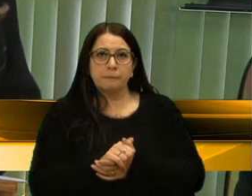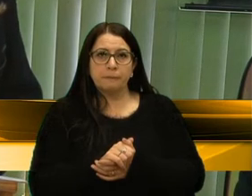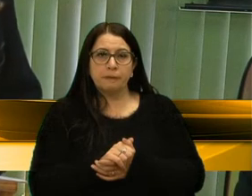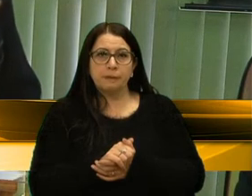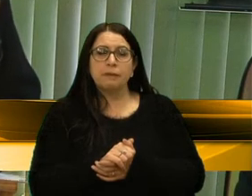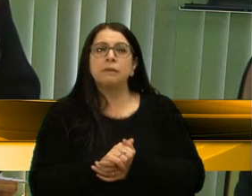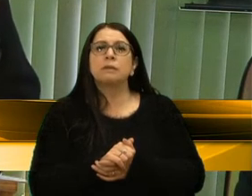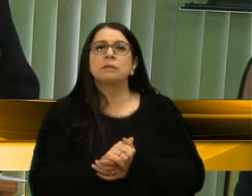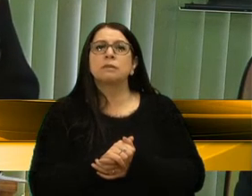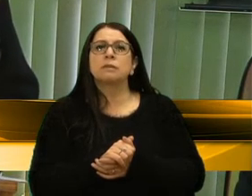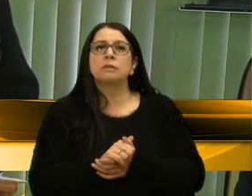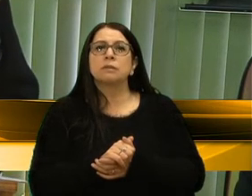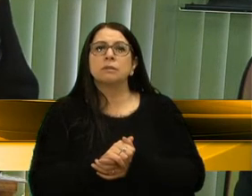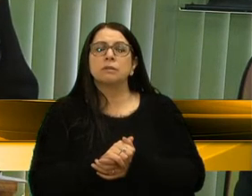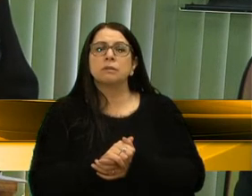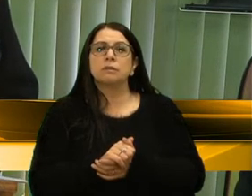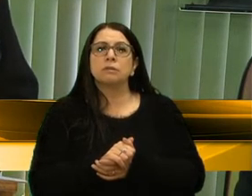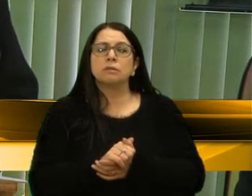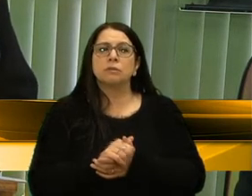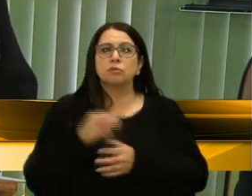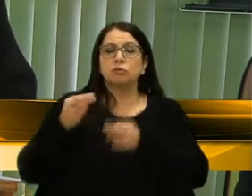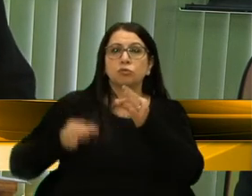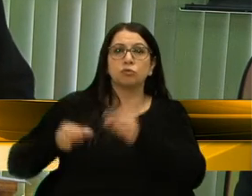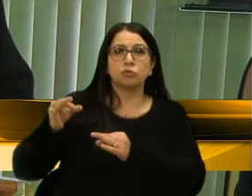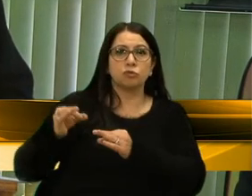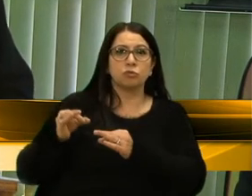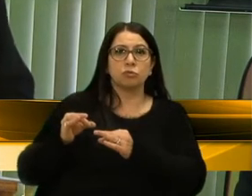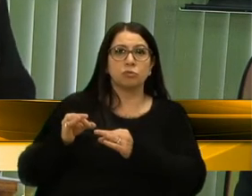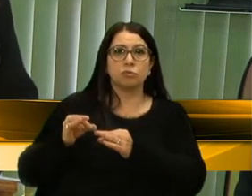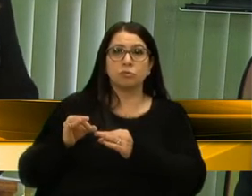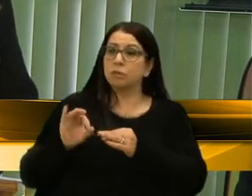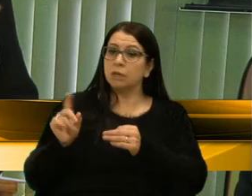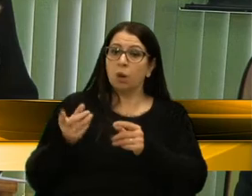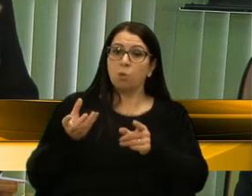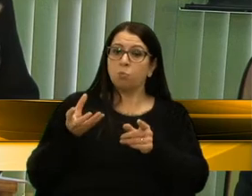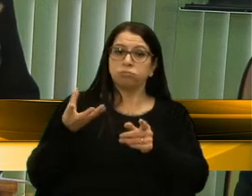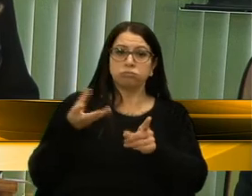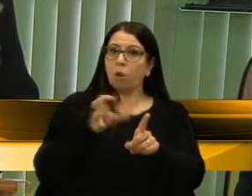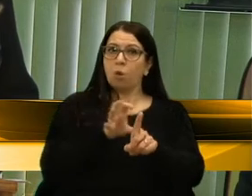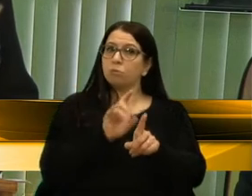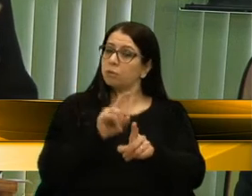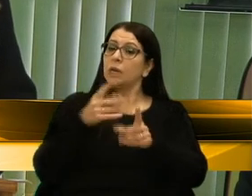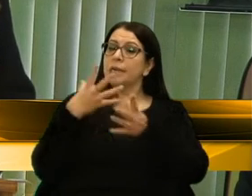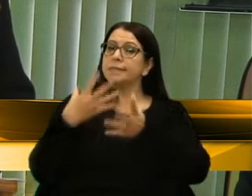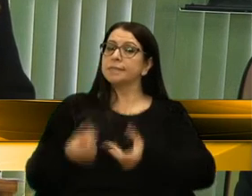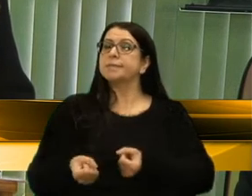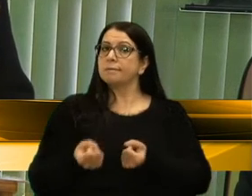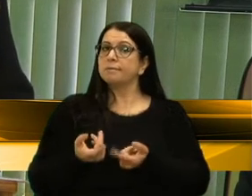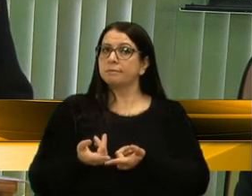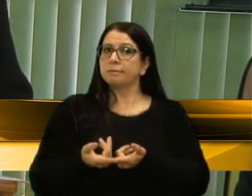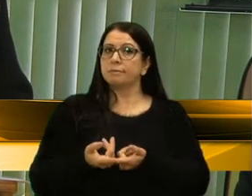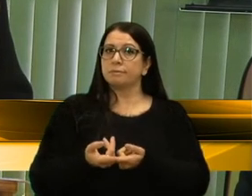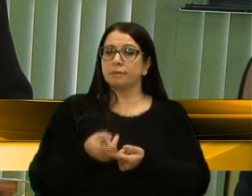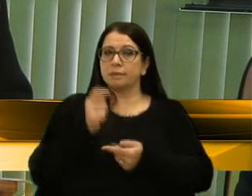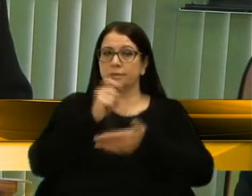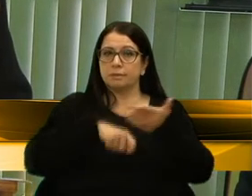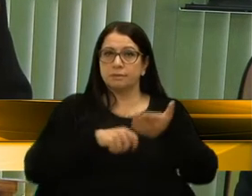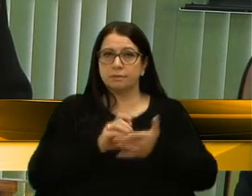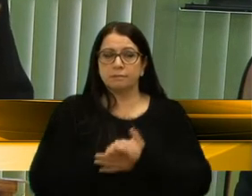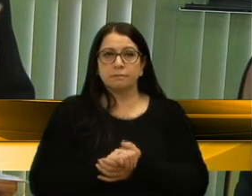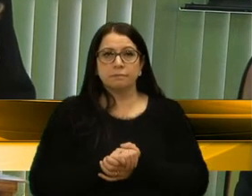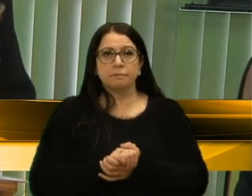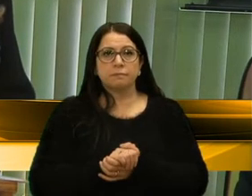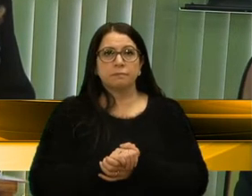o âmbito jurídico não contrapõe, ele aceita essa indicação,